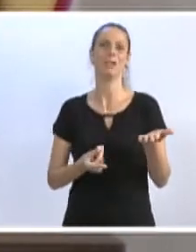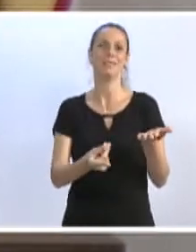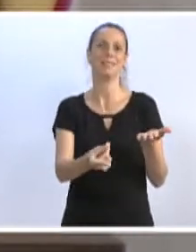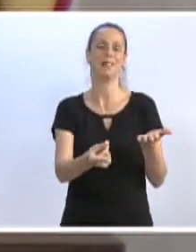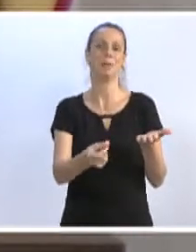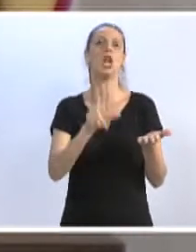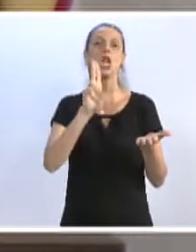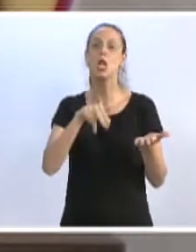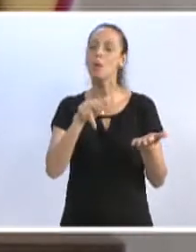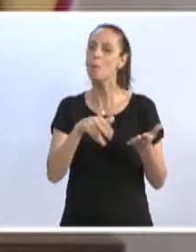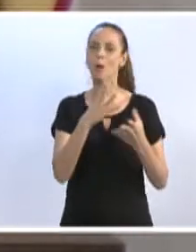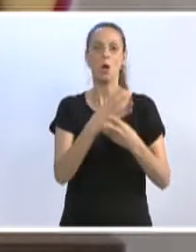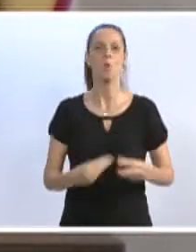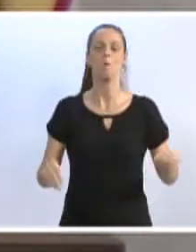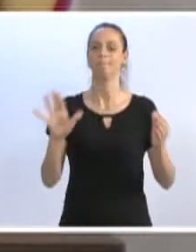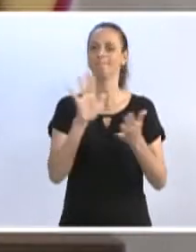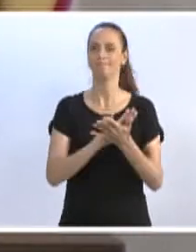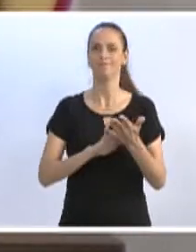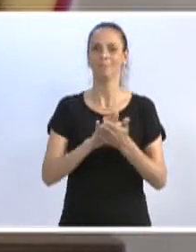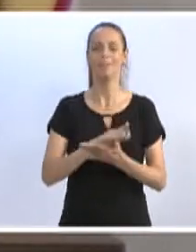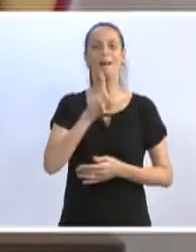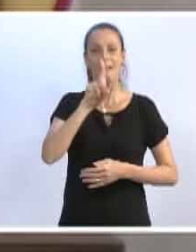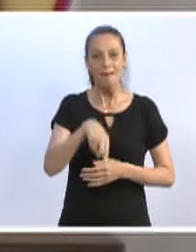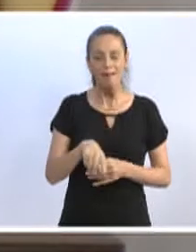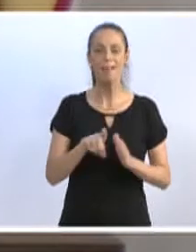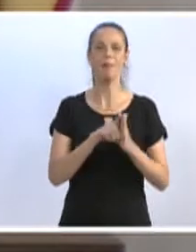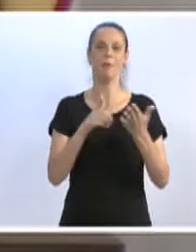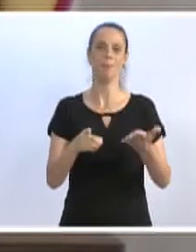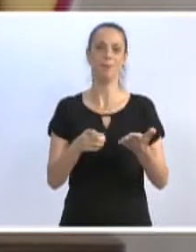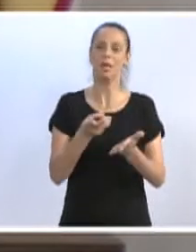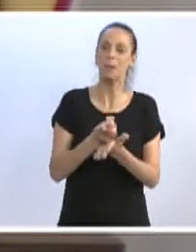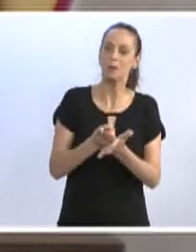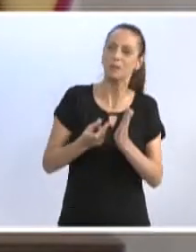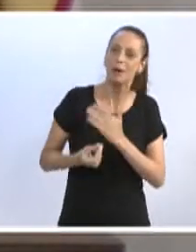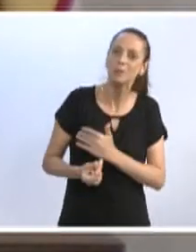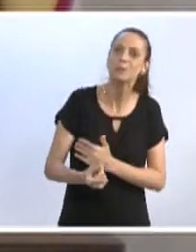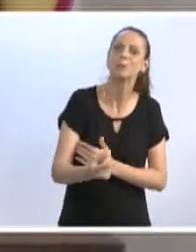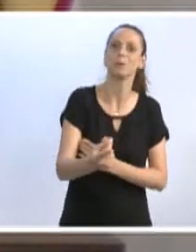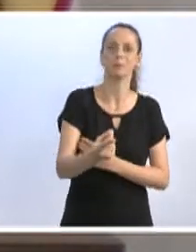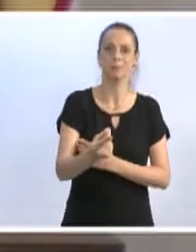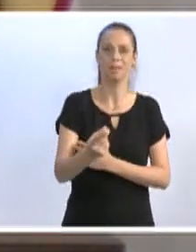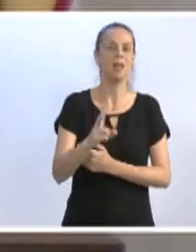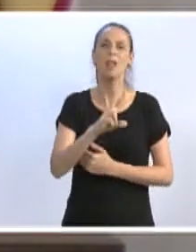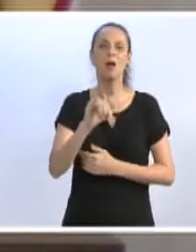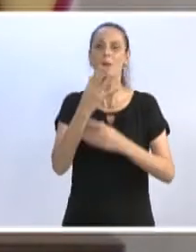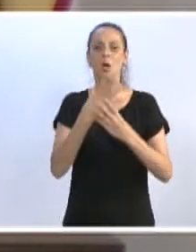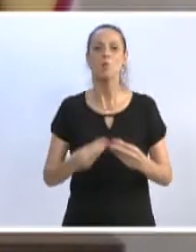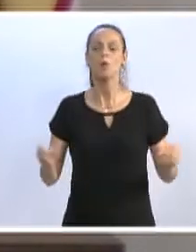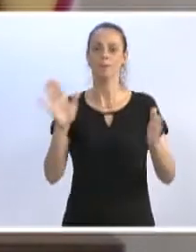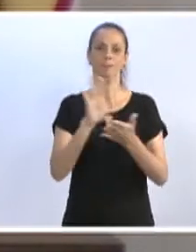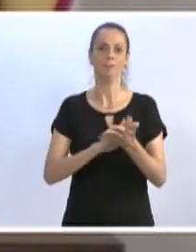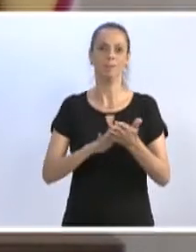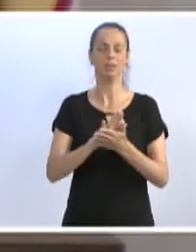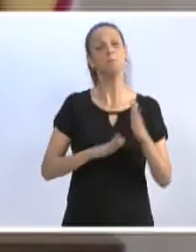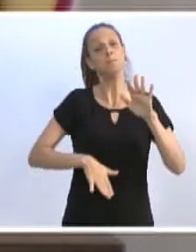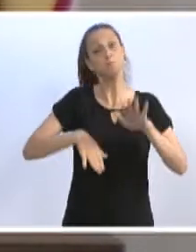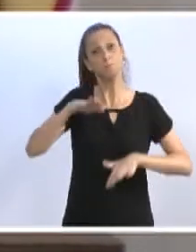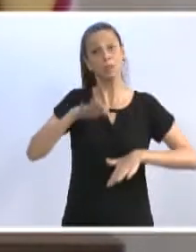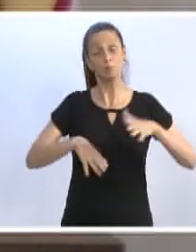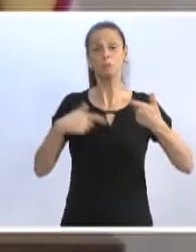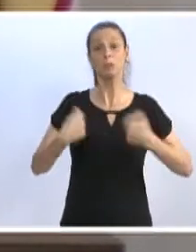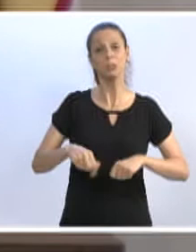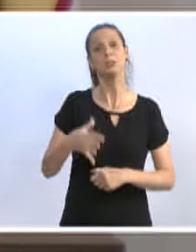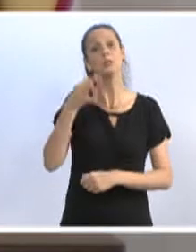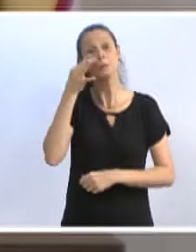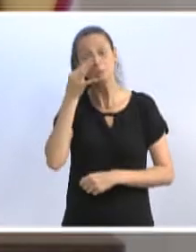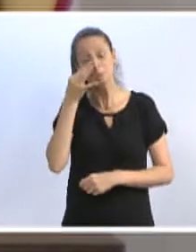sempre. Amém? Essa é a palavra que permanece para sempre. Talvez fosse necessário vivenciarmos